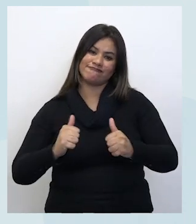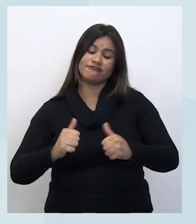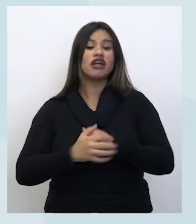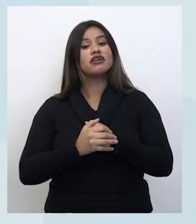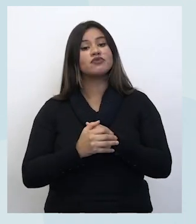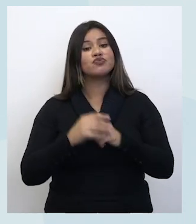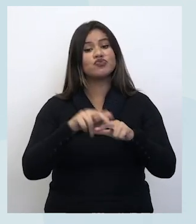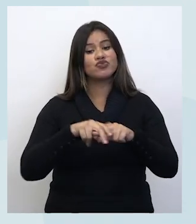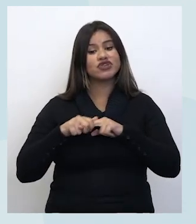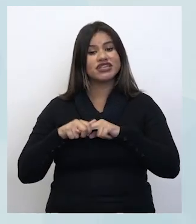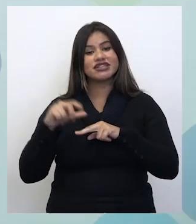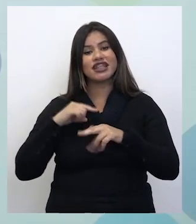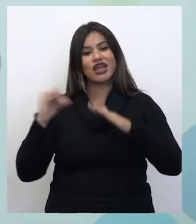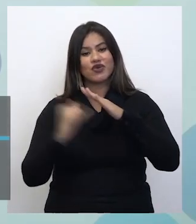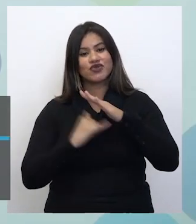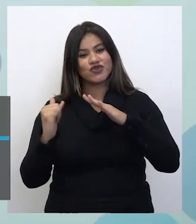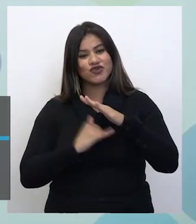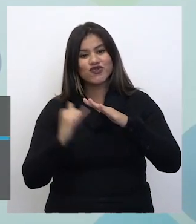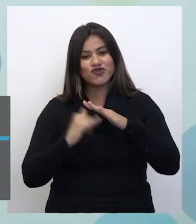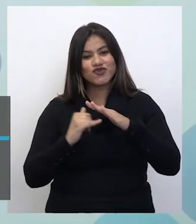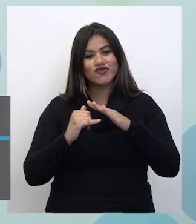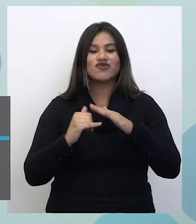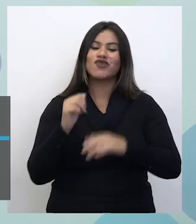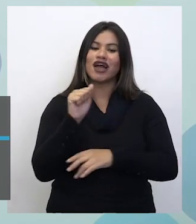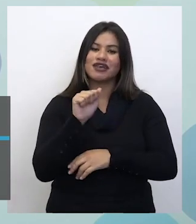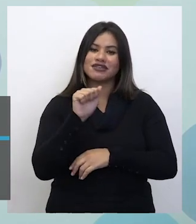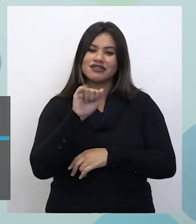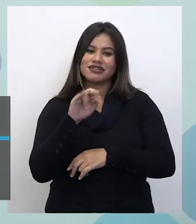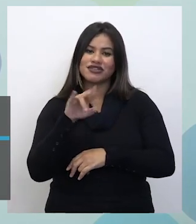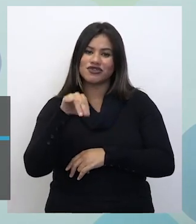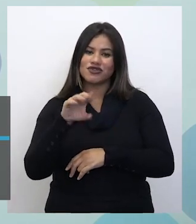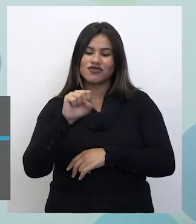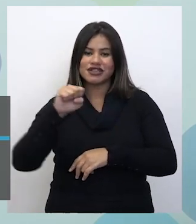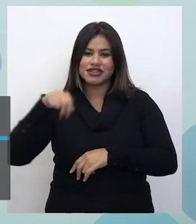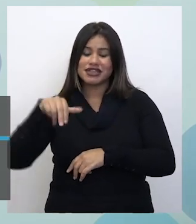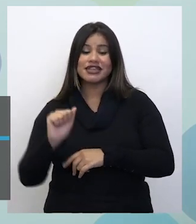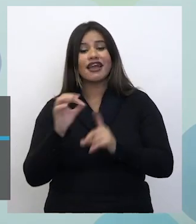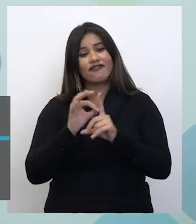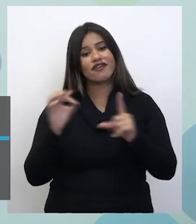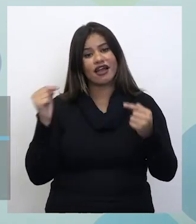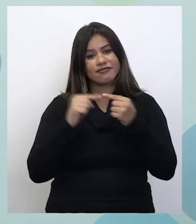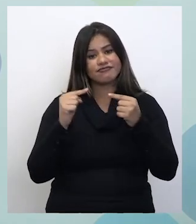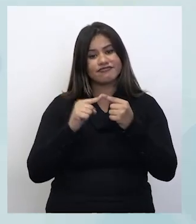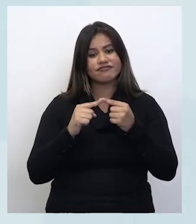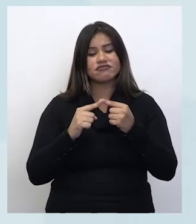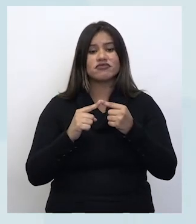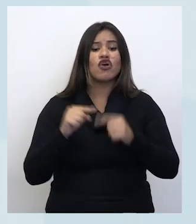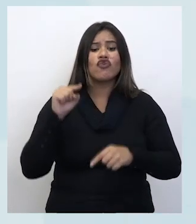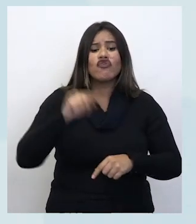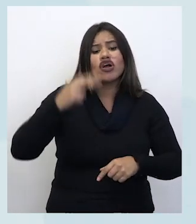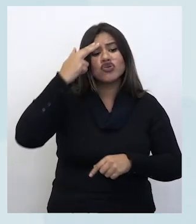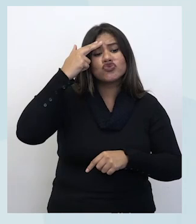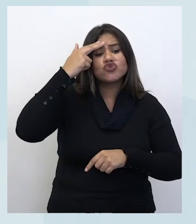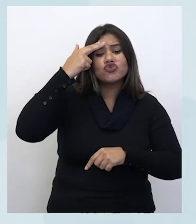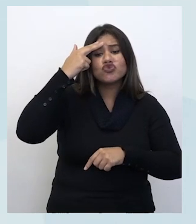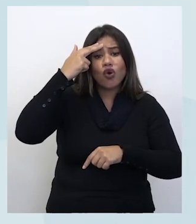isso nasceu o Instituto Ayrton Senna. E a frase do Ayrton Senna diz exatamente isso: não importa qual